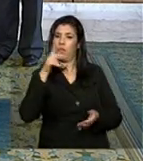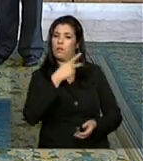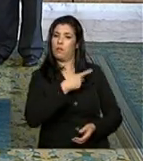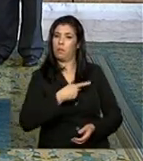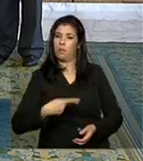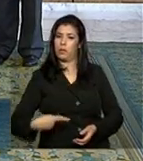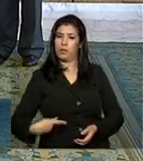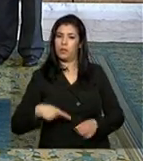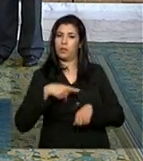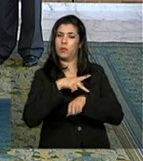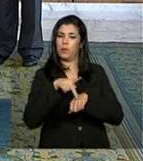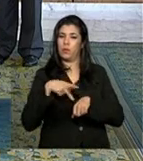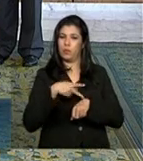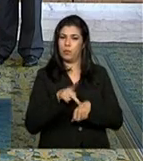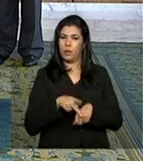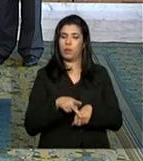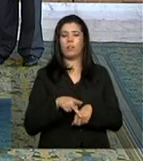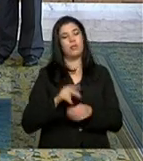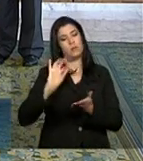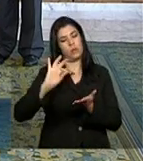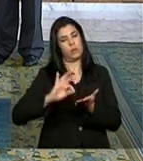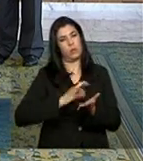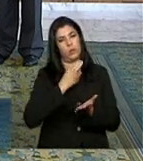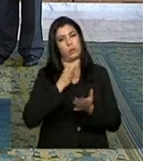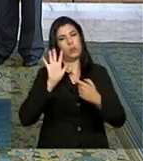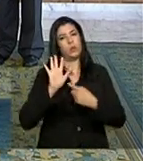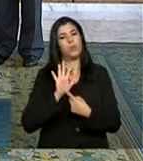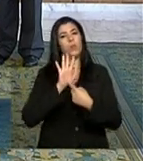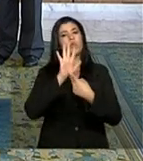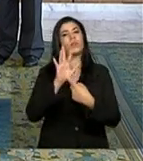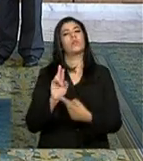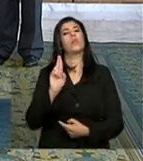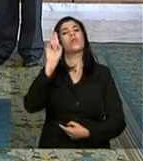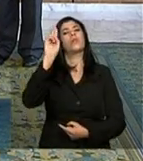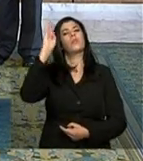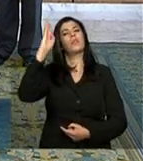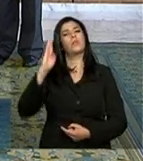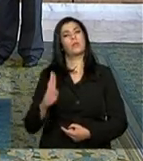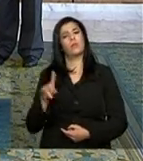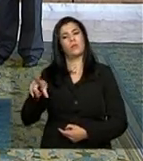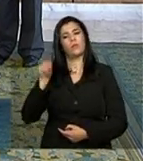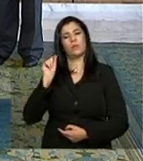de seu país, indicando quem será o seu representante no Brasil.